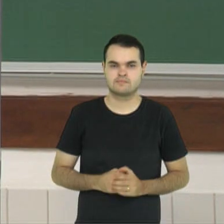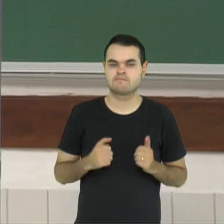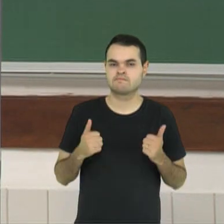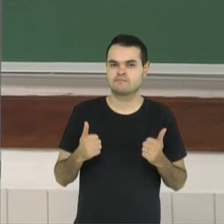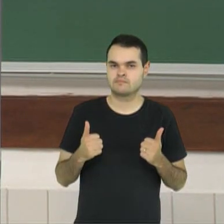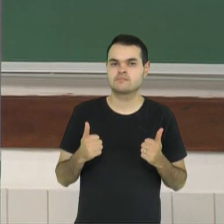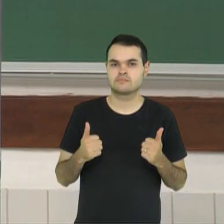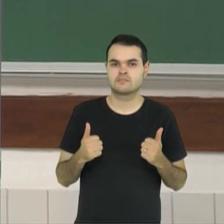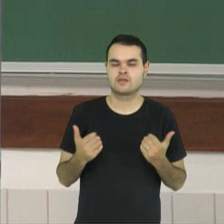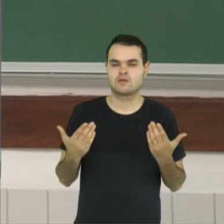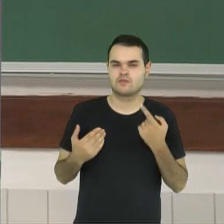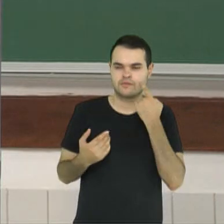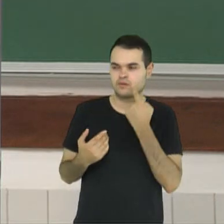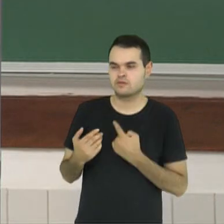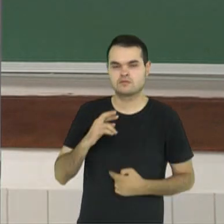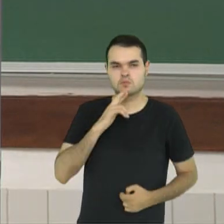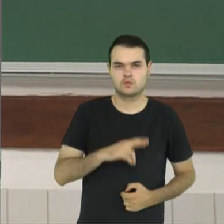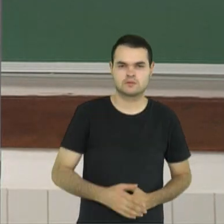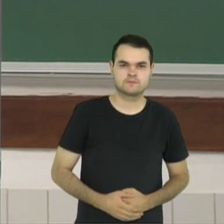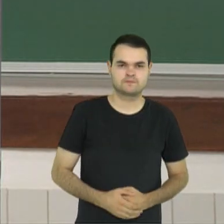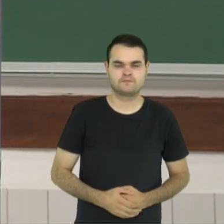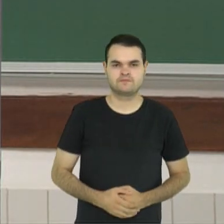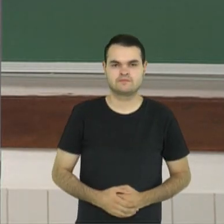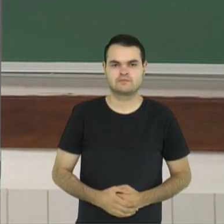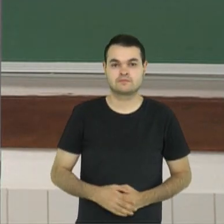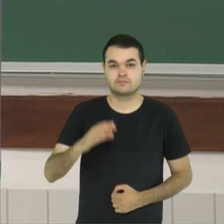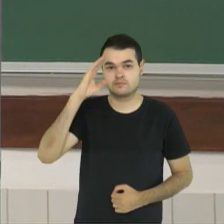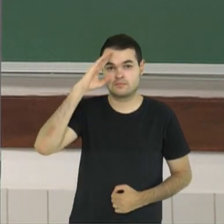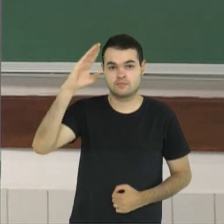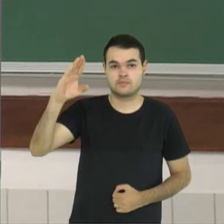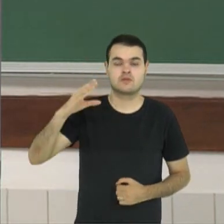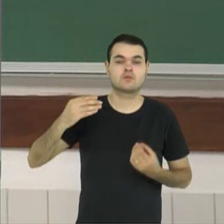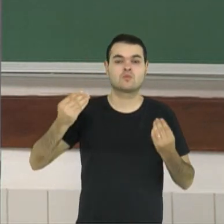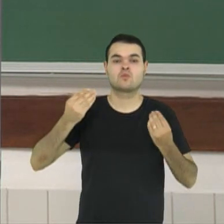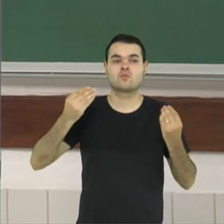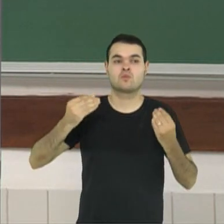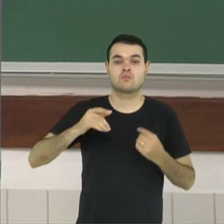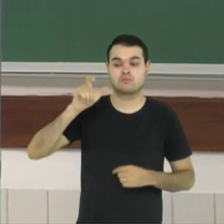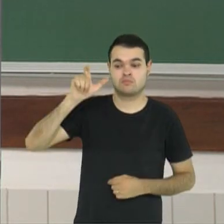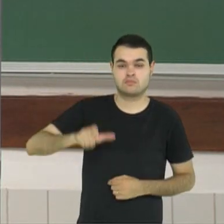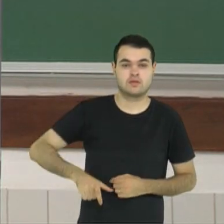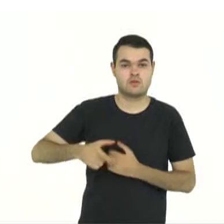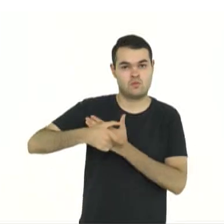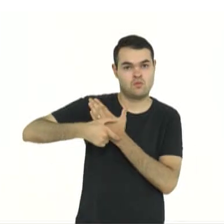Beleza, gente? Vamos ver a resposta? Principalmente na forma como ele...